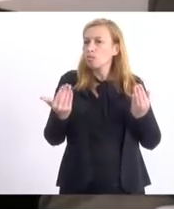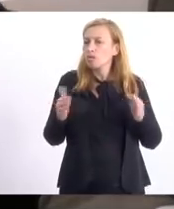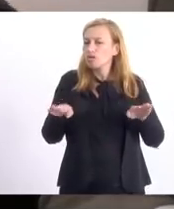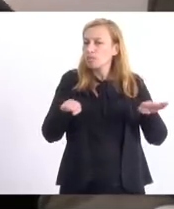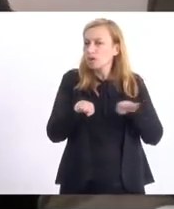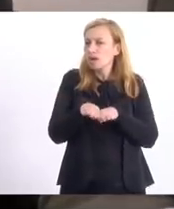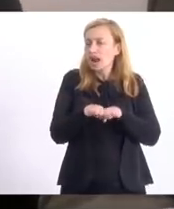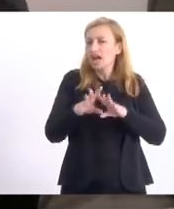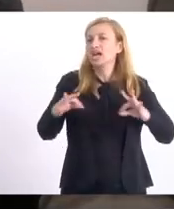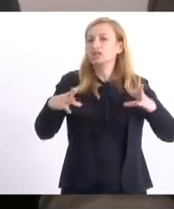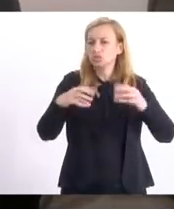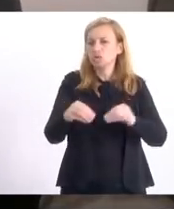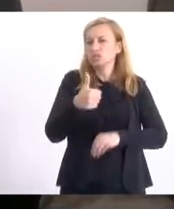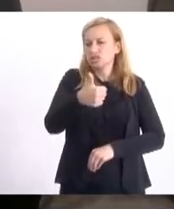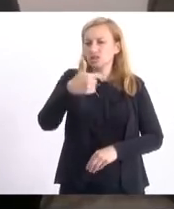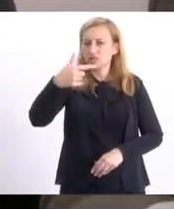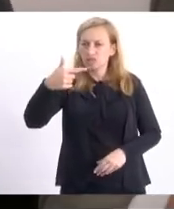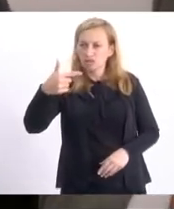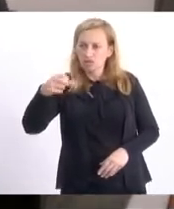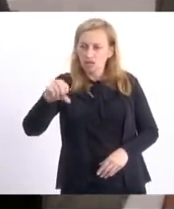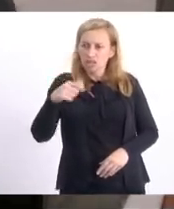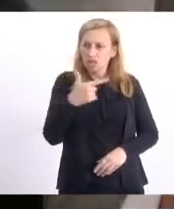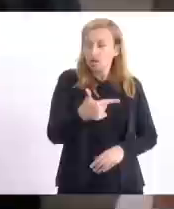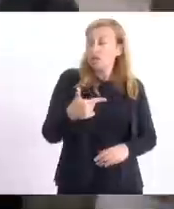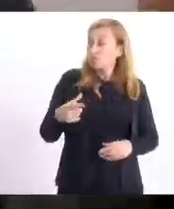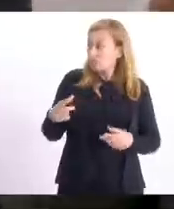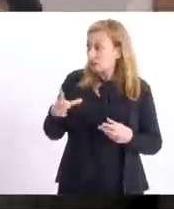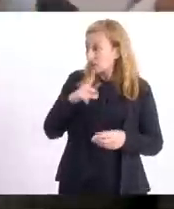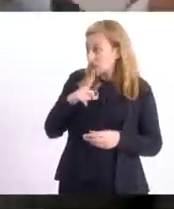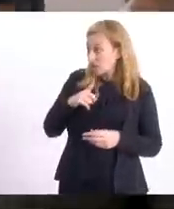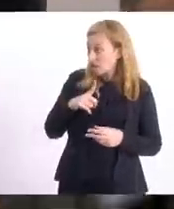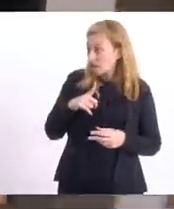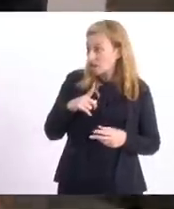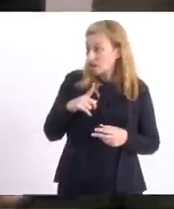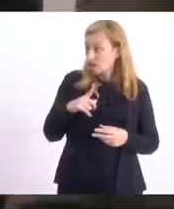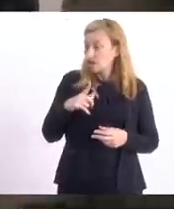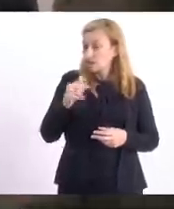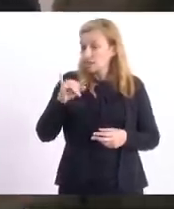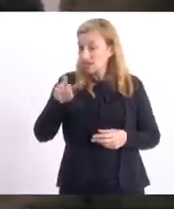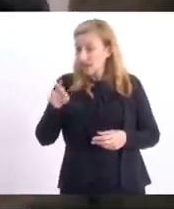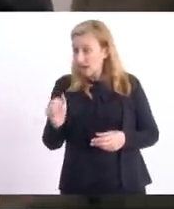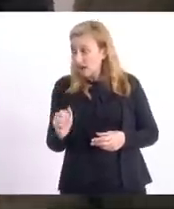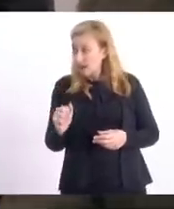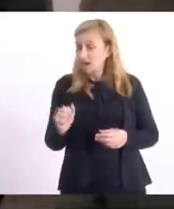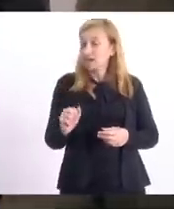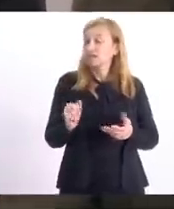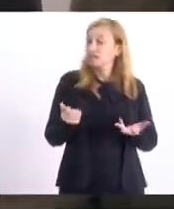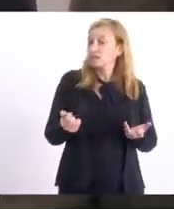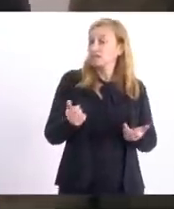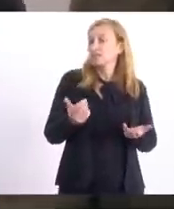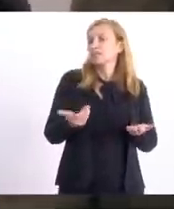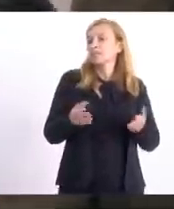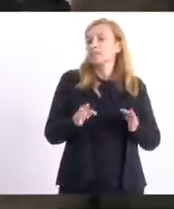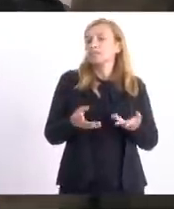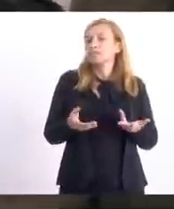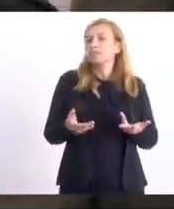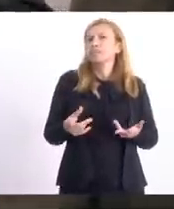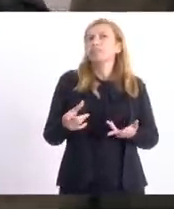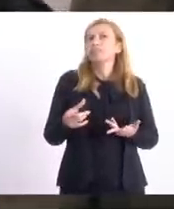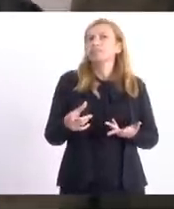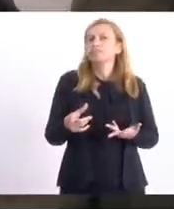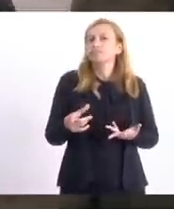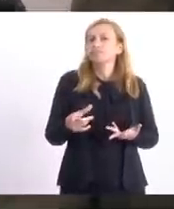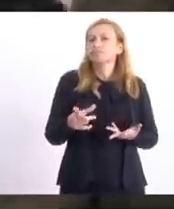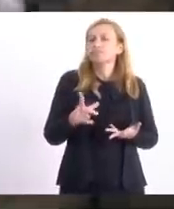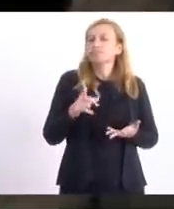Agora, vai ter uma solução intermediária, Márcio Pacheco? Porque tem uma injustiça que está colocada. Tem uma discrepância